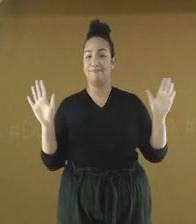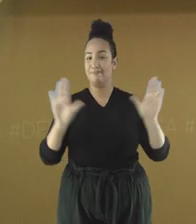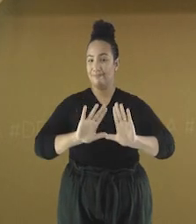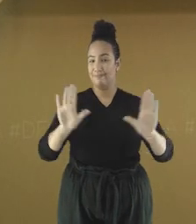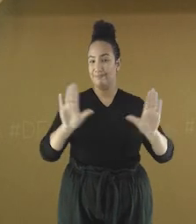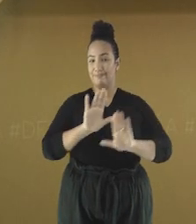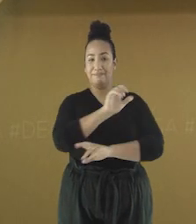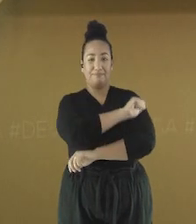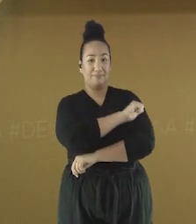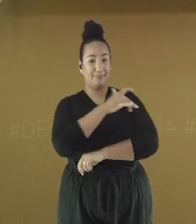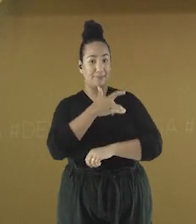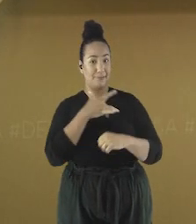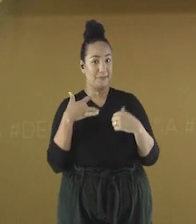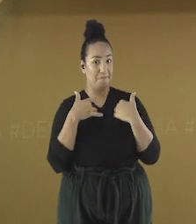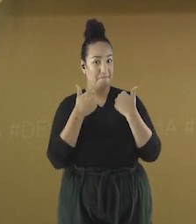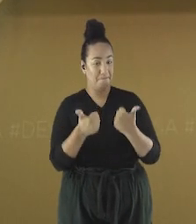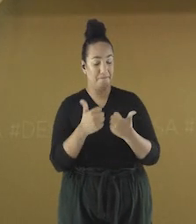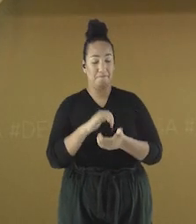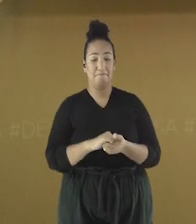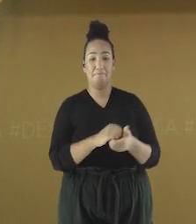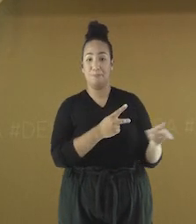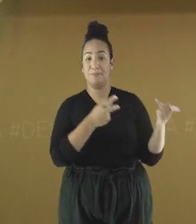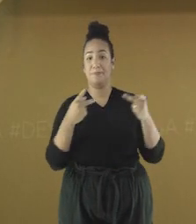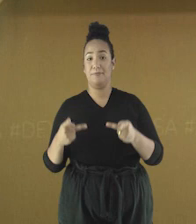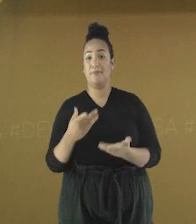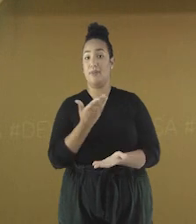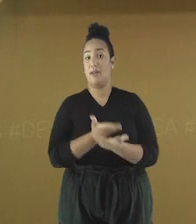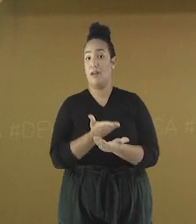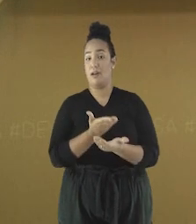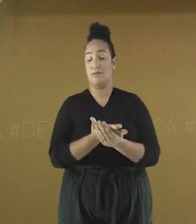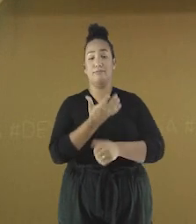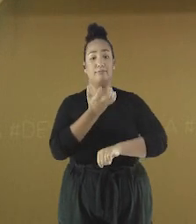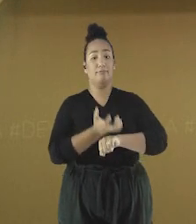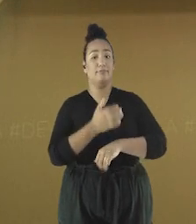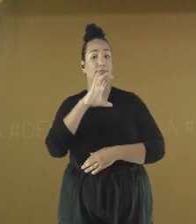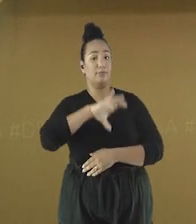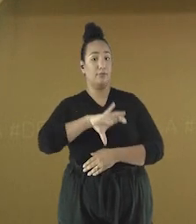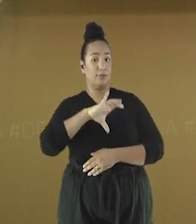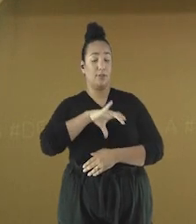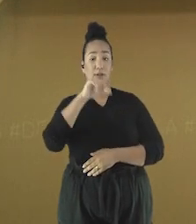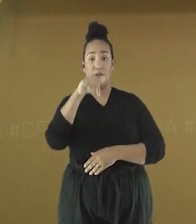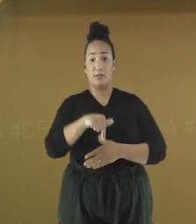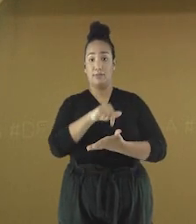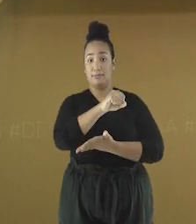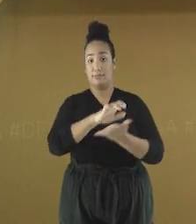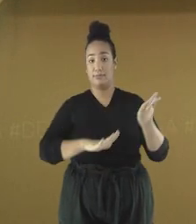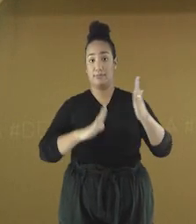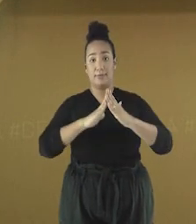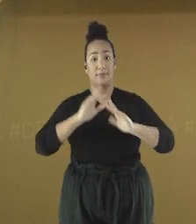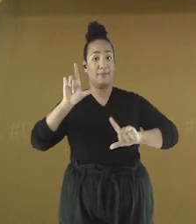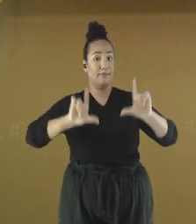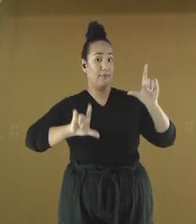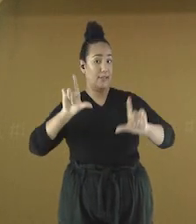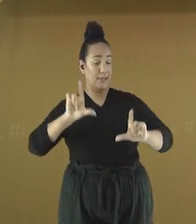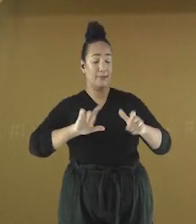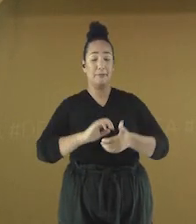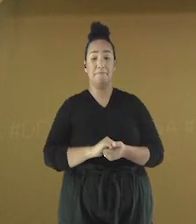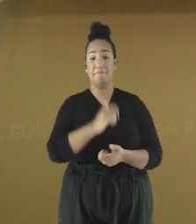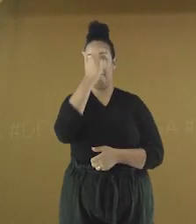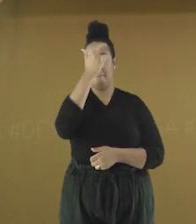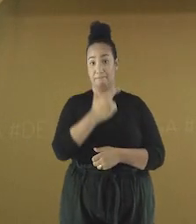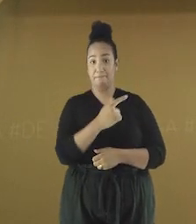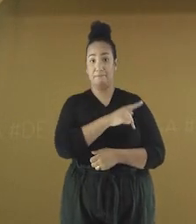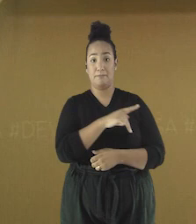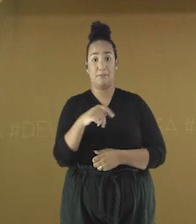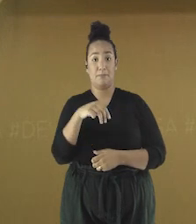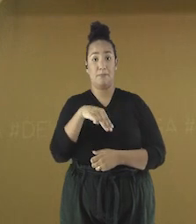Olá, estudantes! Tudo bem com vocês? Sejam bem-vindos a mais uma aula de língua portuguesa aqui no Dever em Casa na TV. Eu